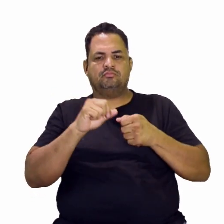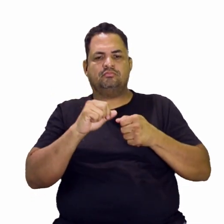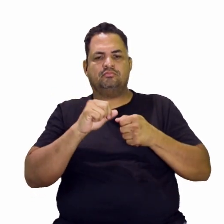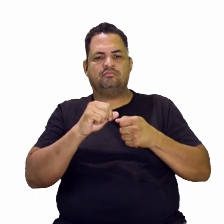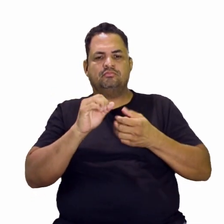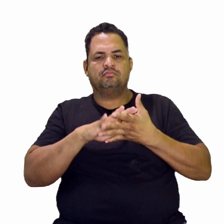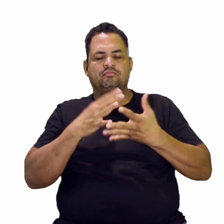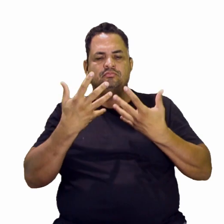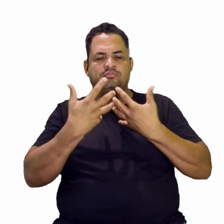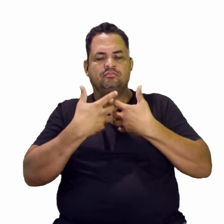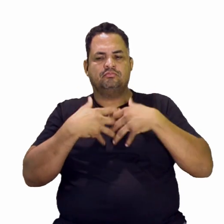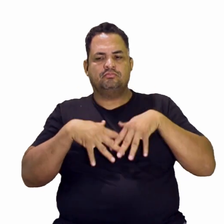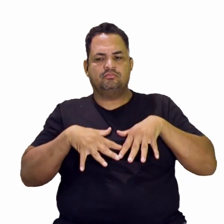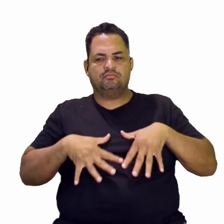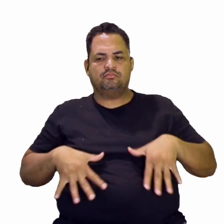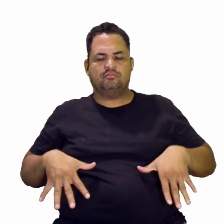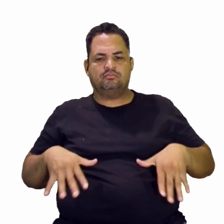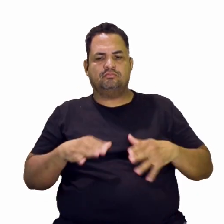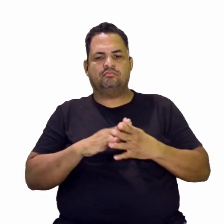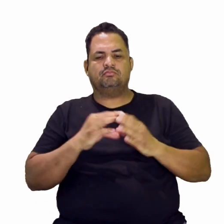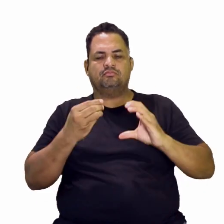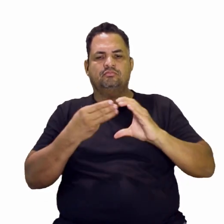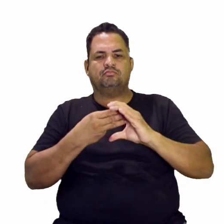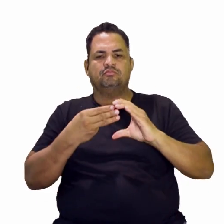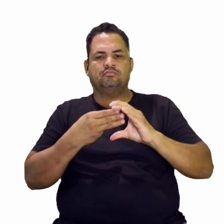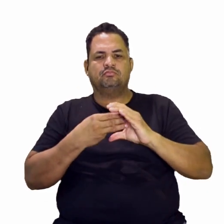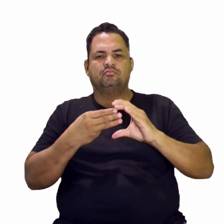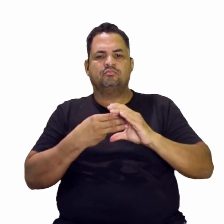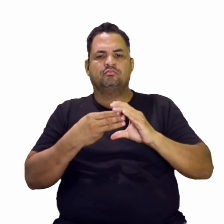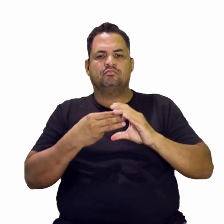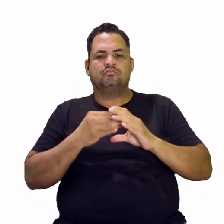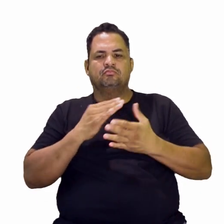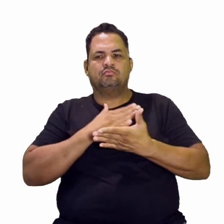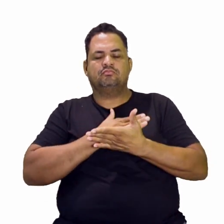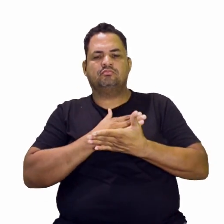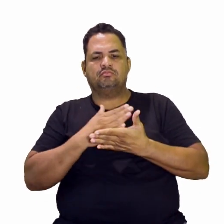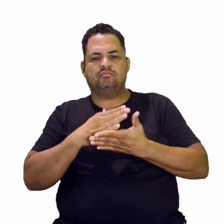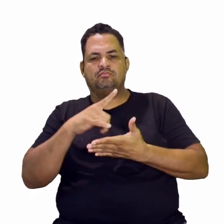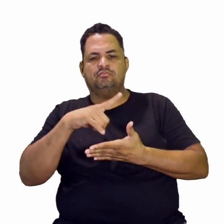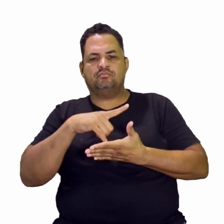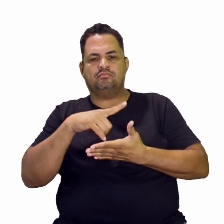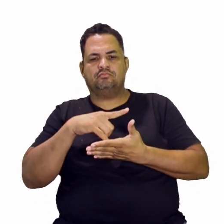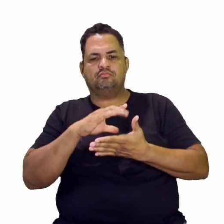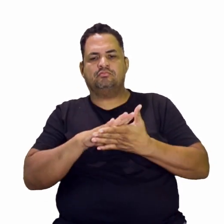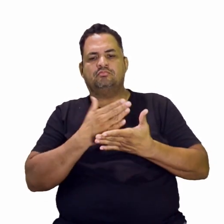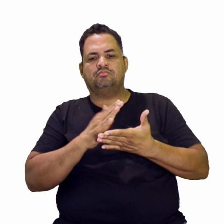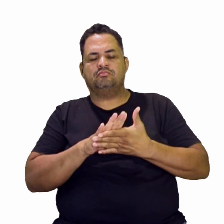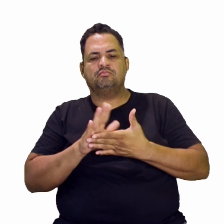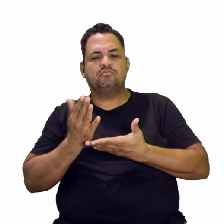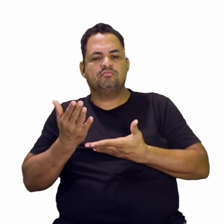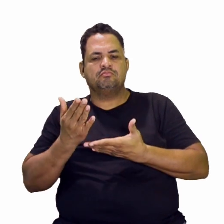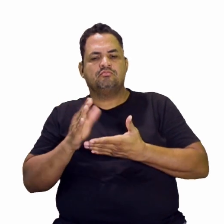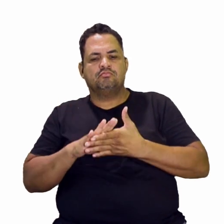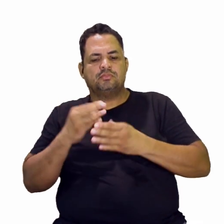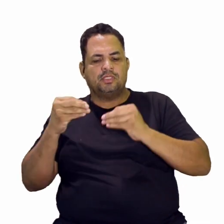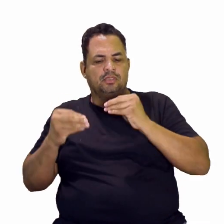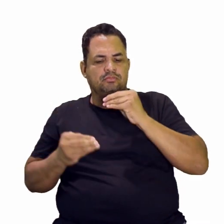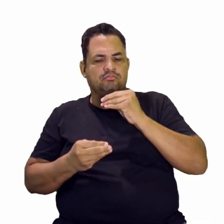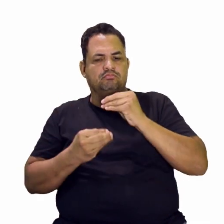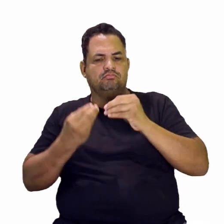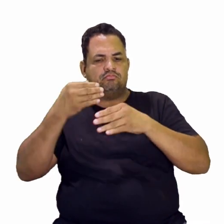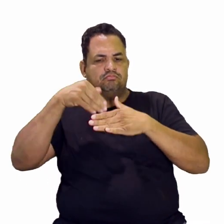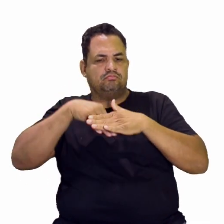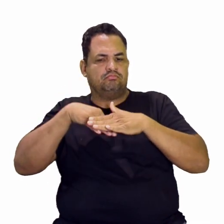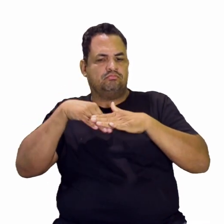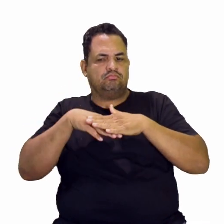vias metabólicas. E aí essa célula procarionte, ela começou a ter benefícios, ela abrigou esses seres,